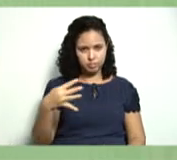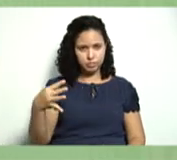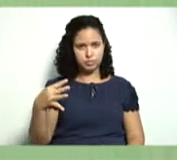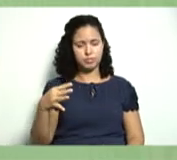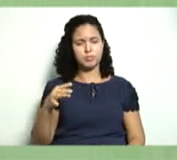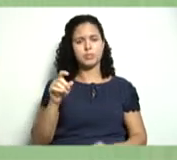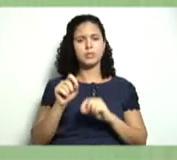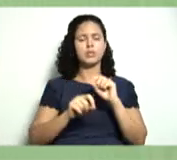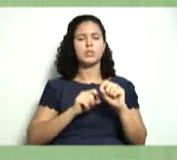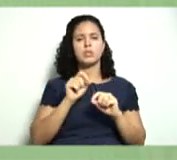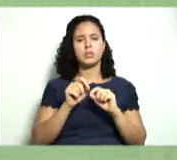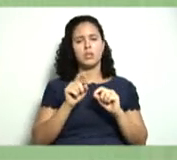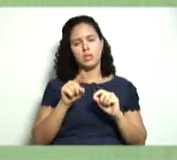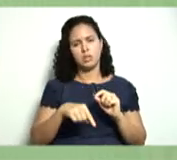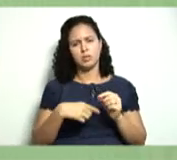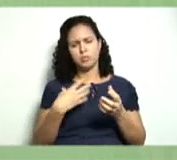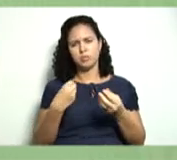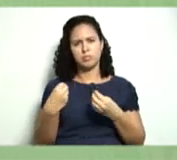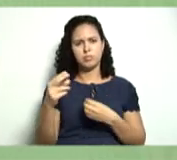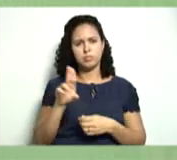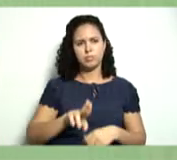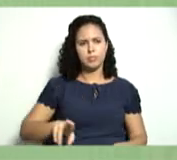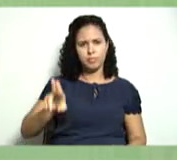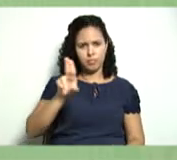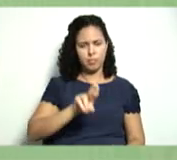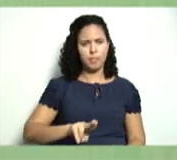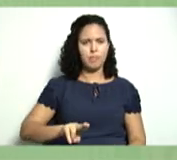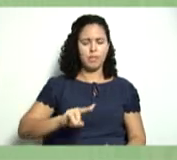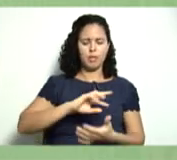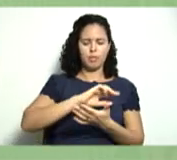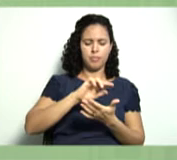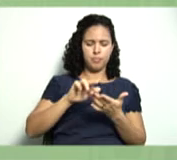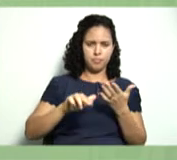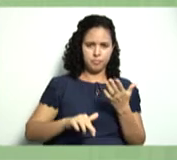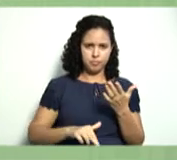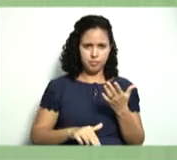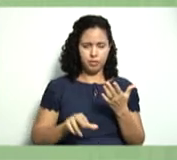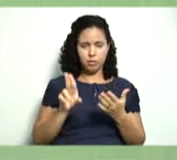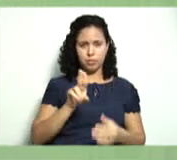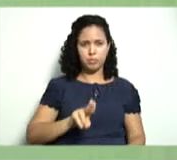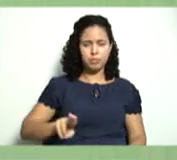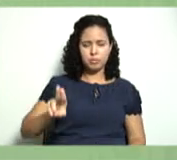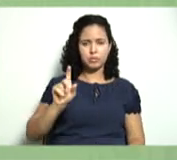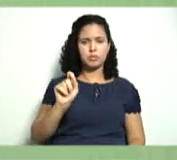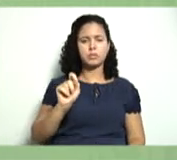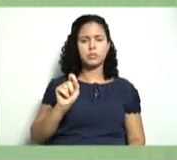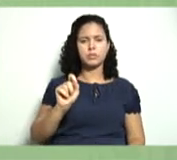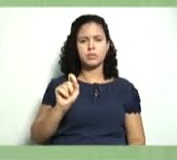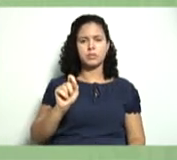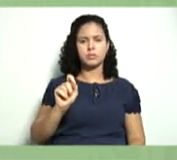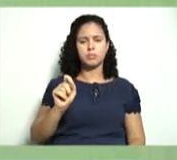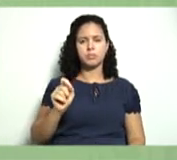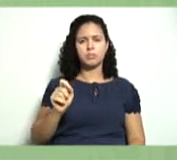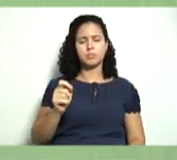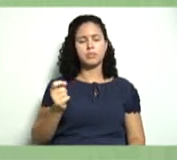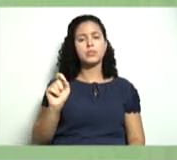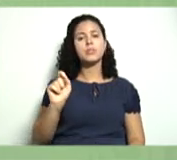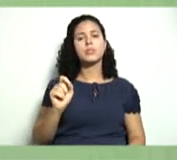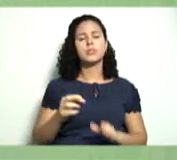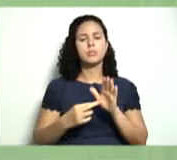assim tabelas é muito utilizado hoje em diversas situações ela utiliza o que ela traz atenção